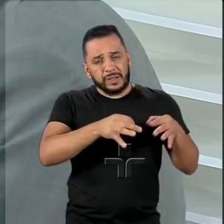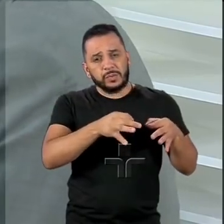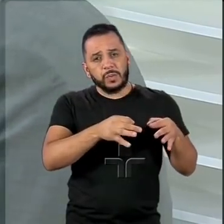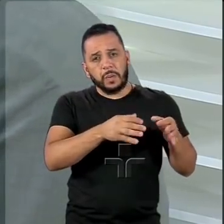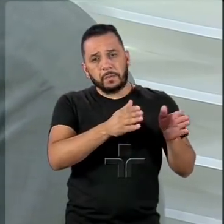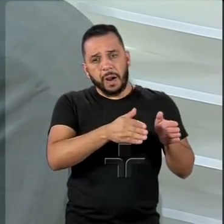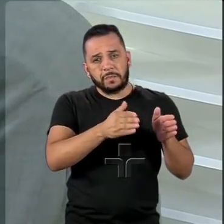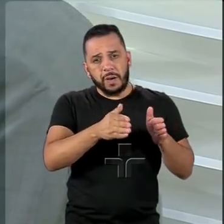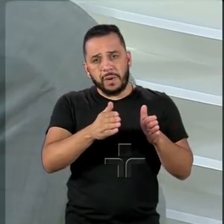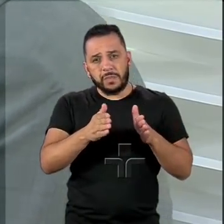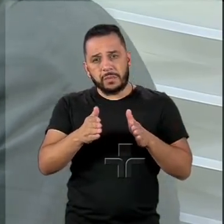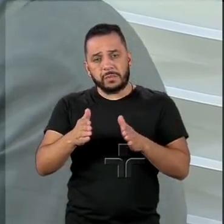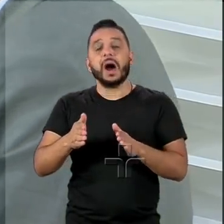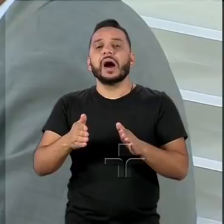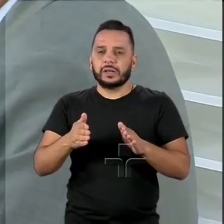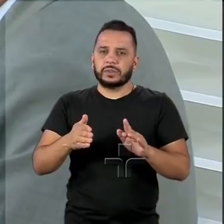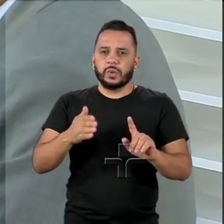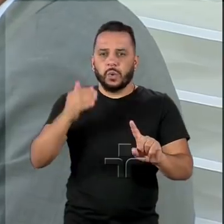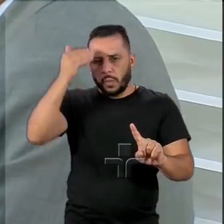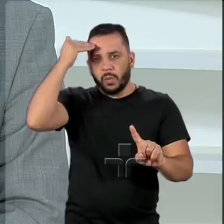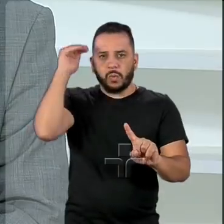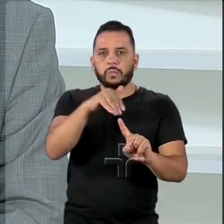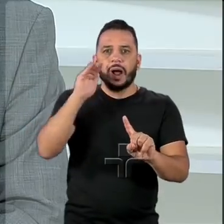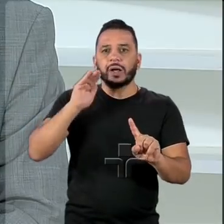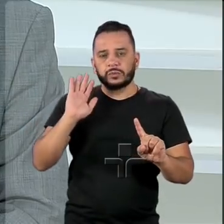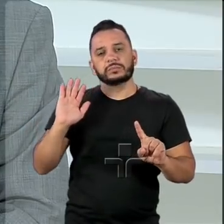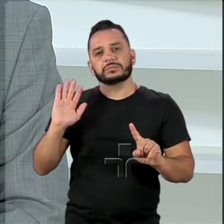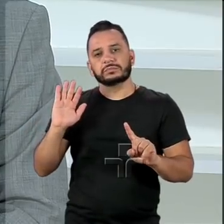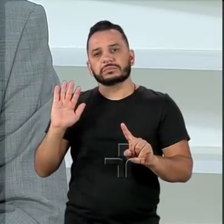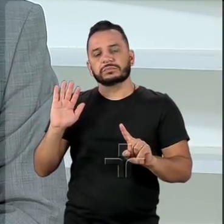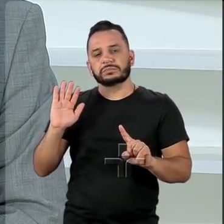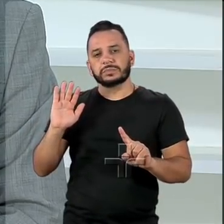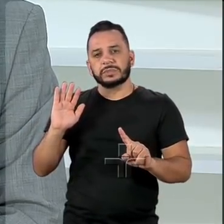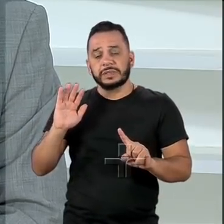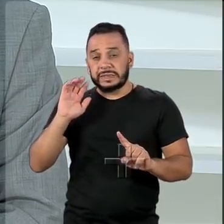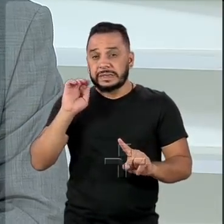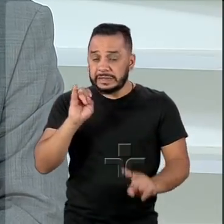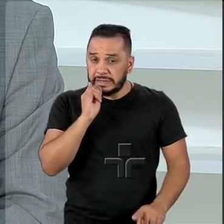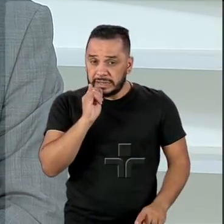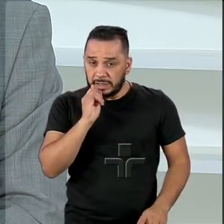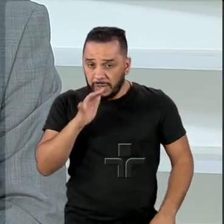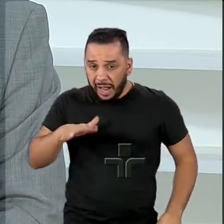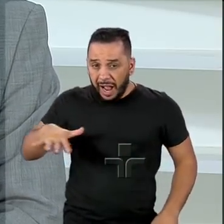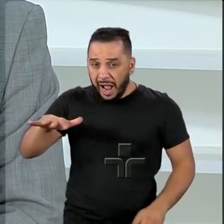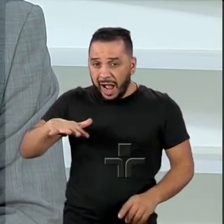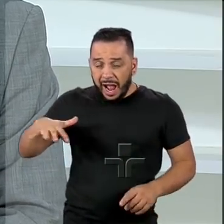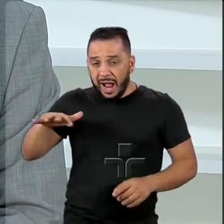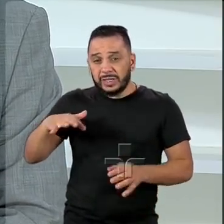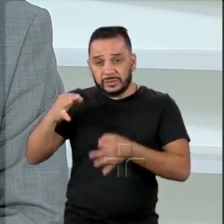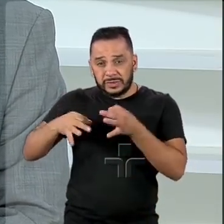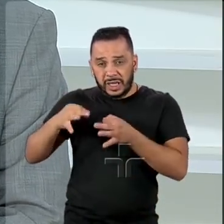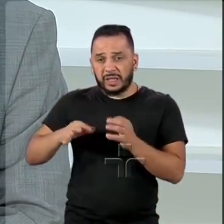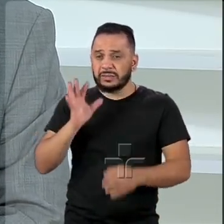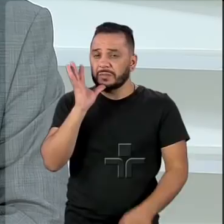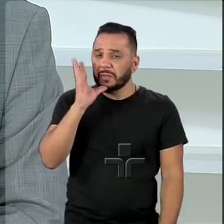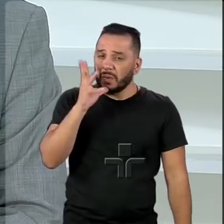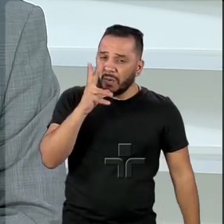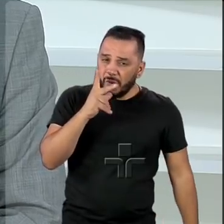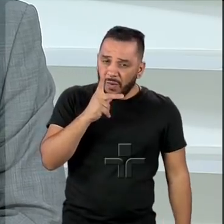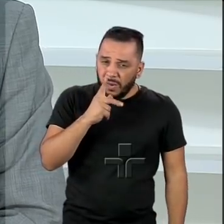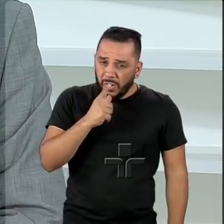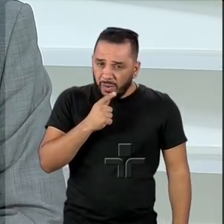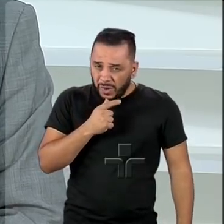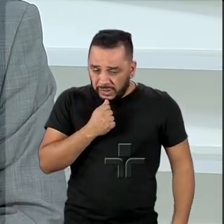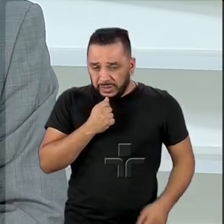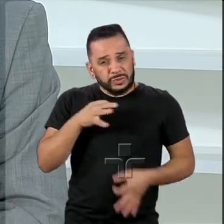efetivamente como culpado. Se há uma demora, se há um reclamo de impunidade levado pela morosidade